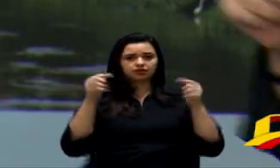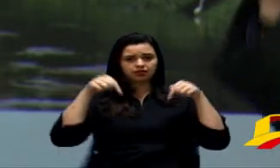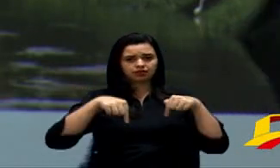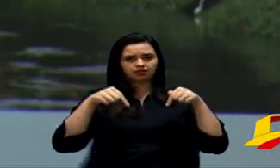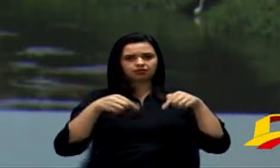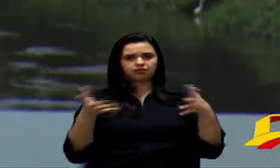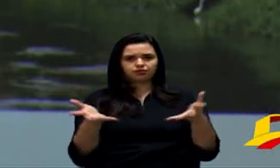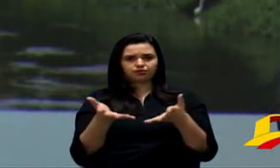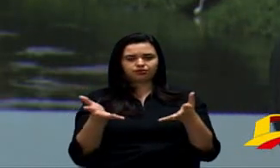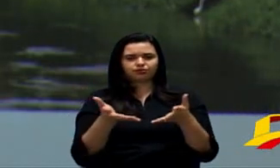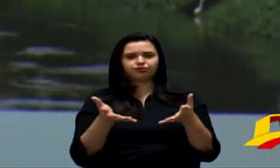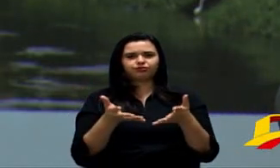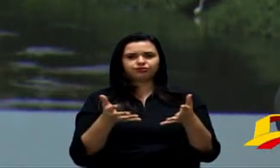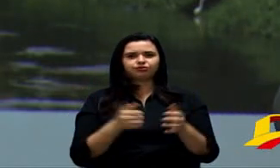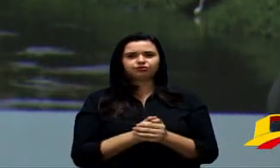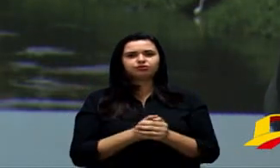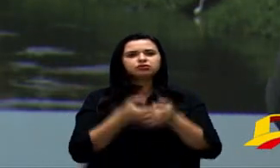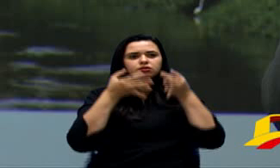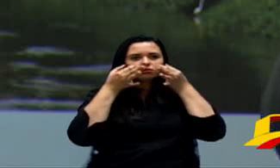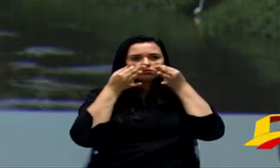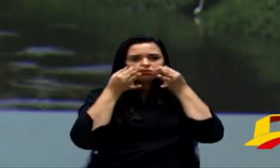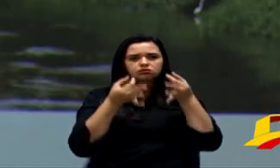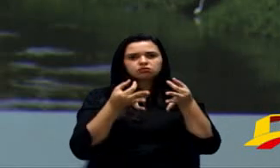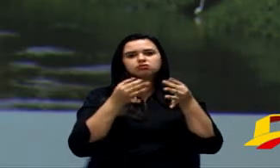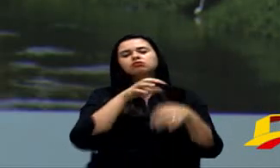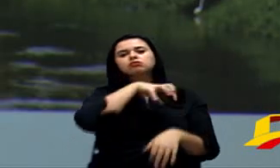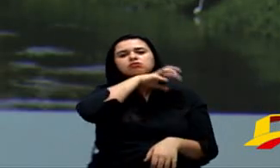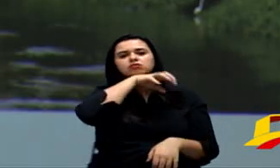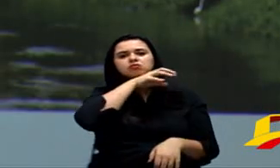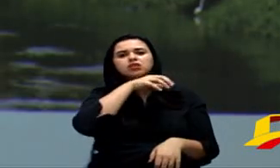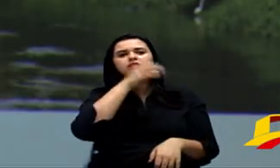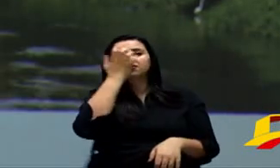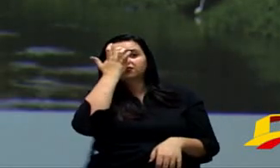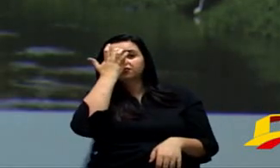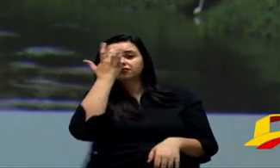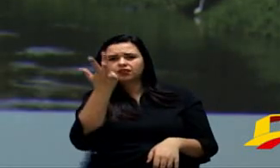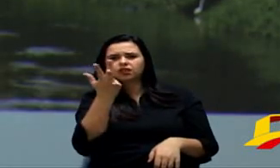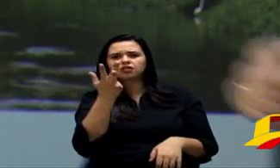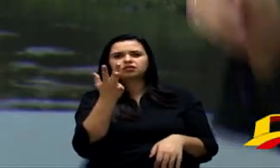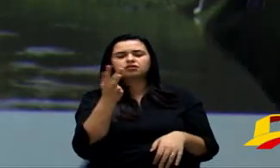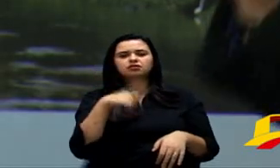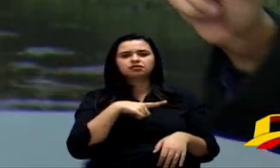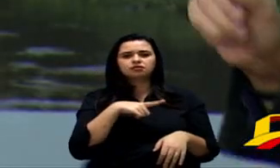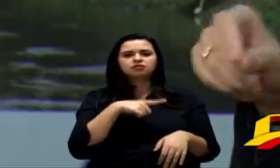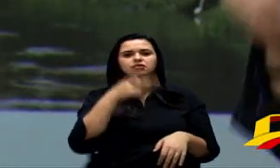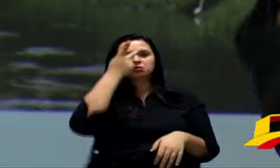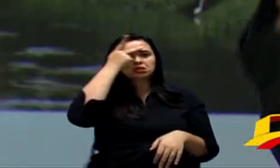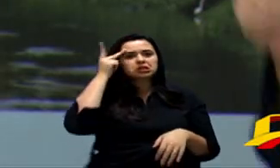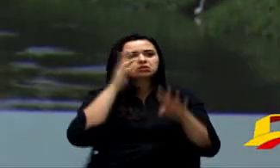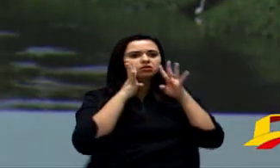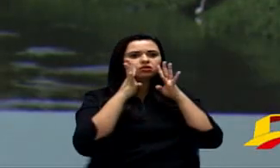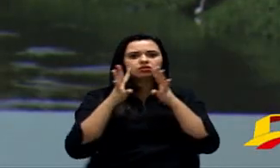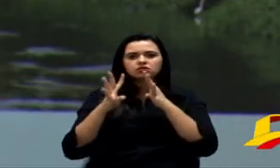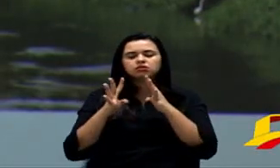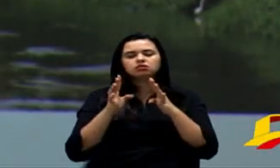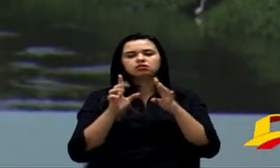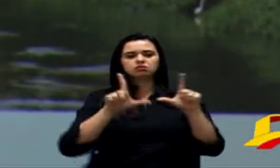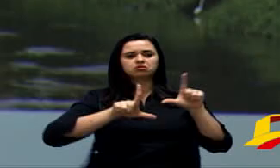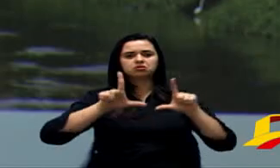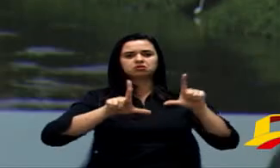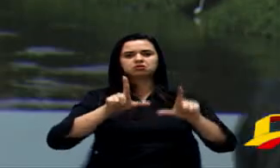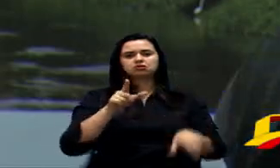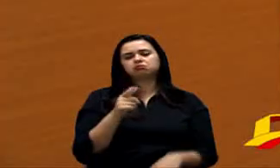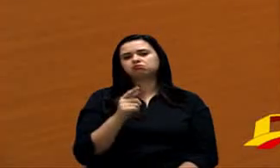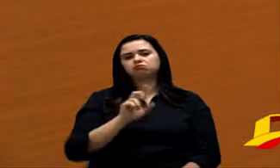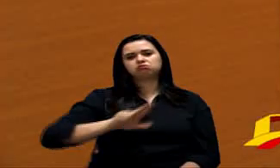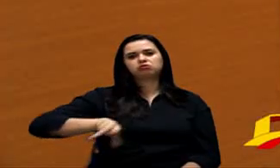prestigiando, acompanhando uma questão dos animais. Isso não é fácil da gente ter acompanhamento. Então, parabéns, Gini, parabéns, Gini, Fausto. Daniel, e